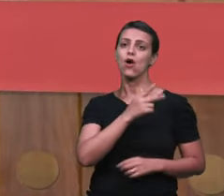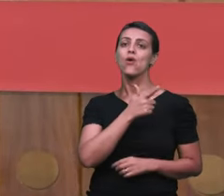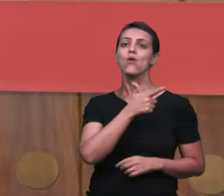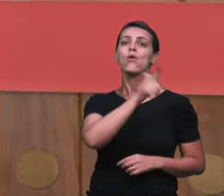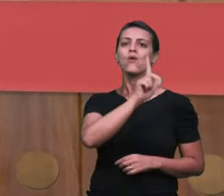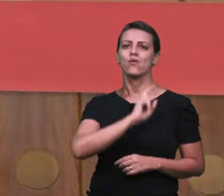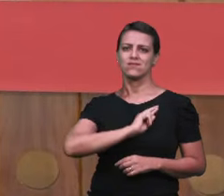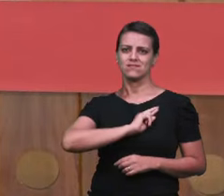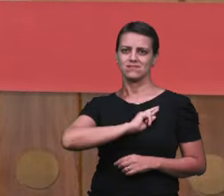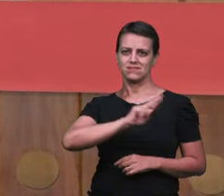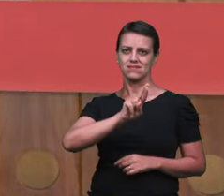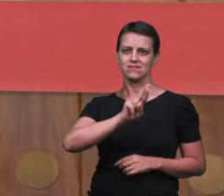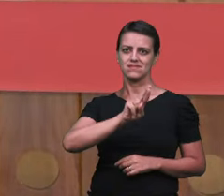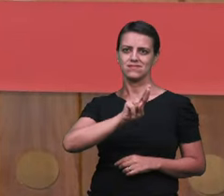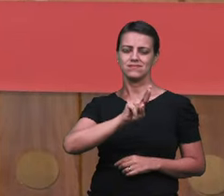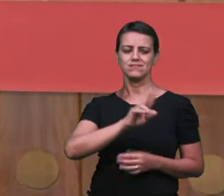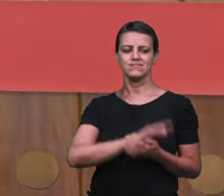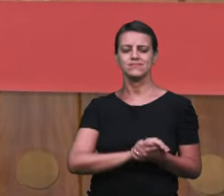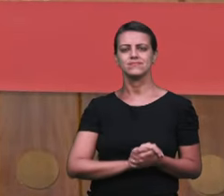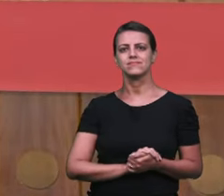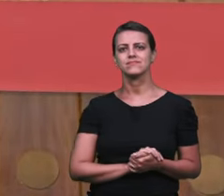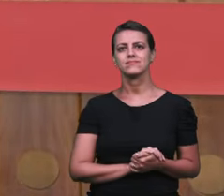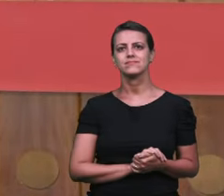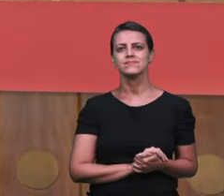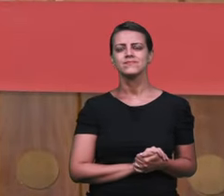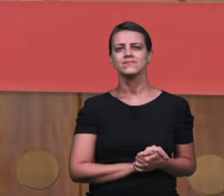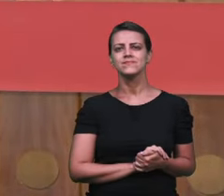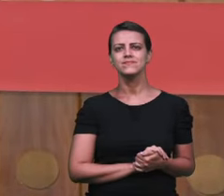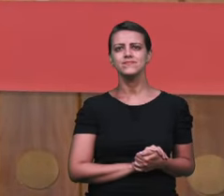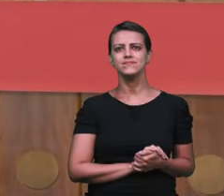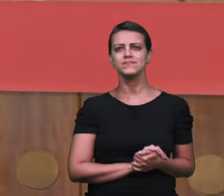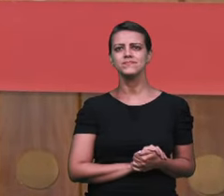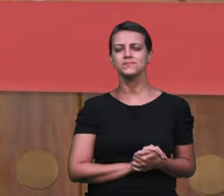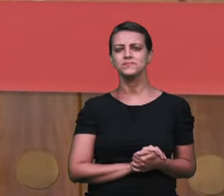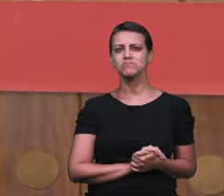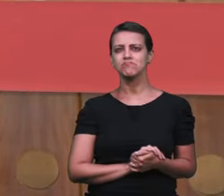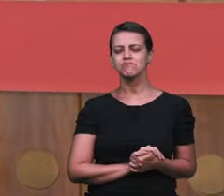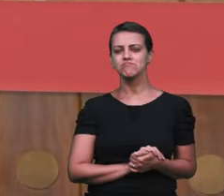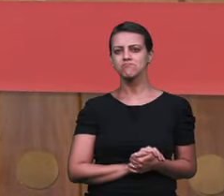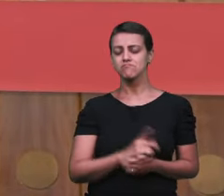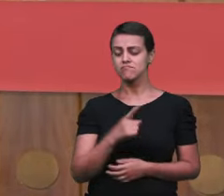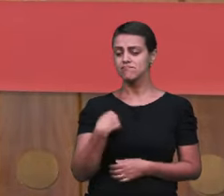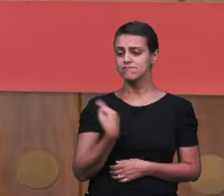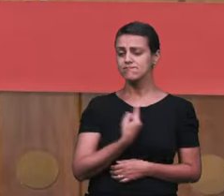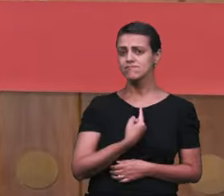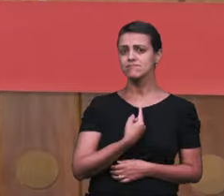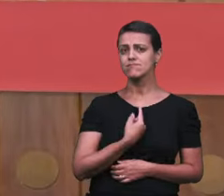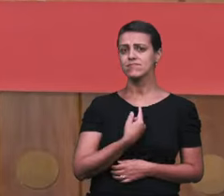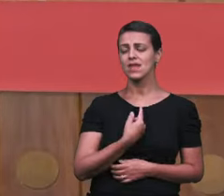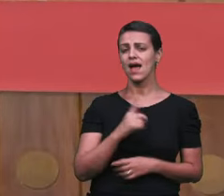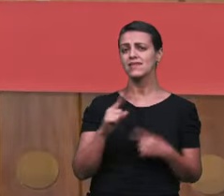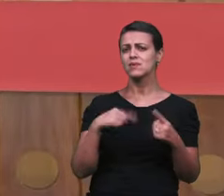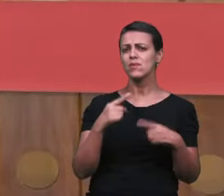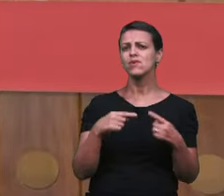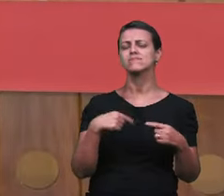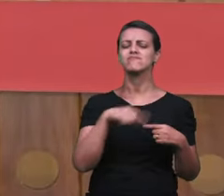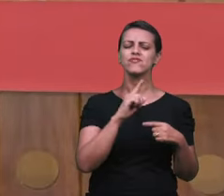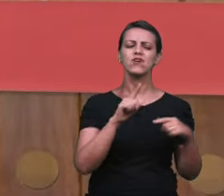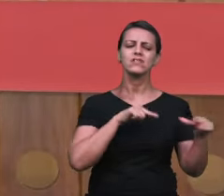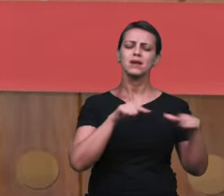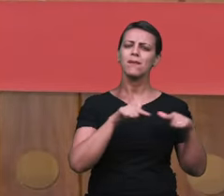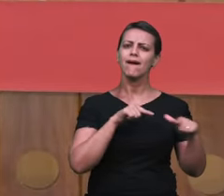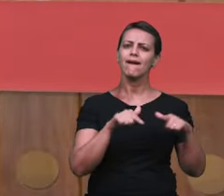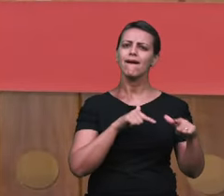igreja evangélica, e quando fomos trabalhar, hoje, quando fomos trabalhar, ela me